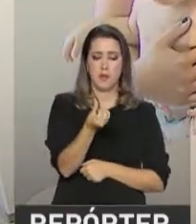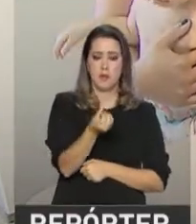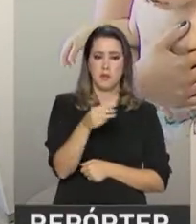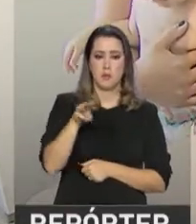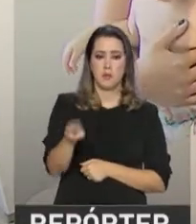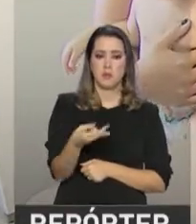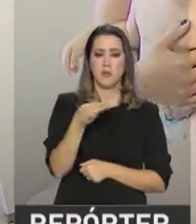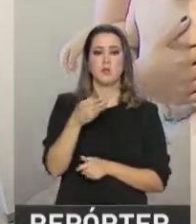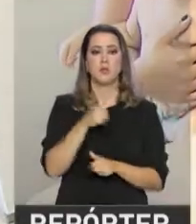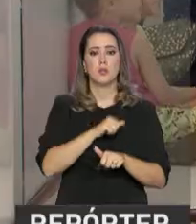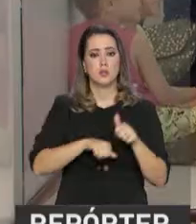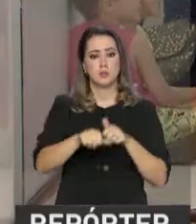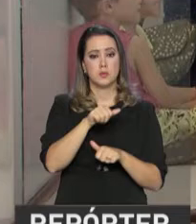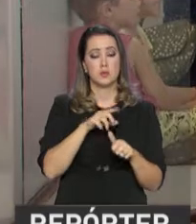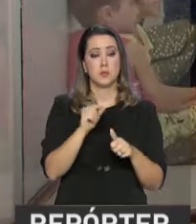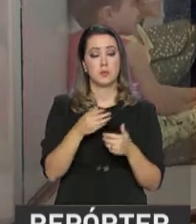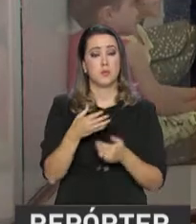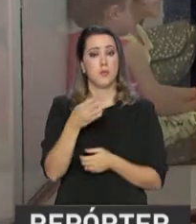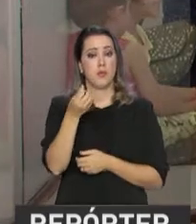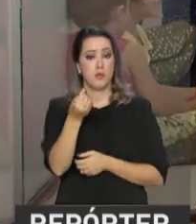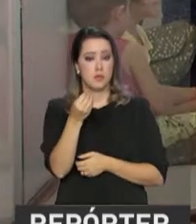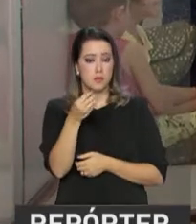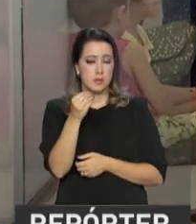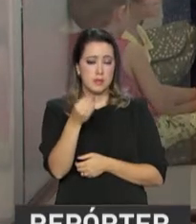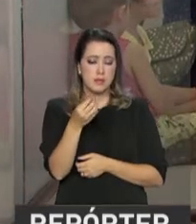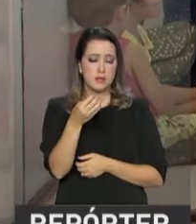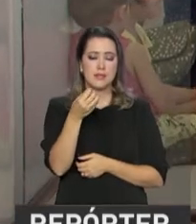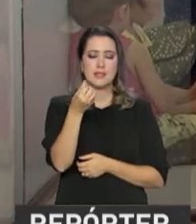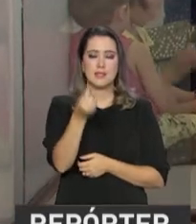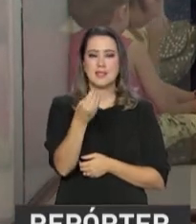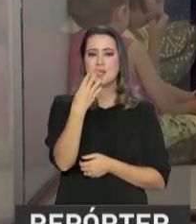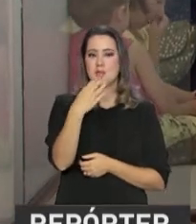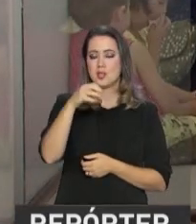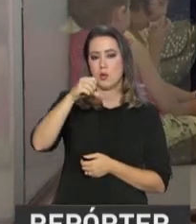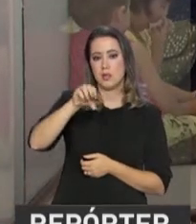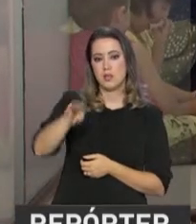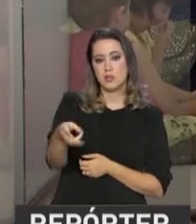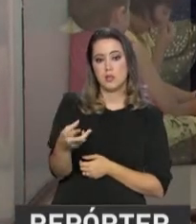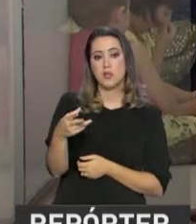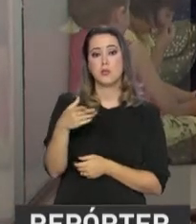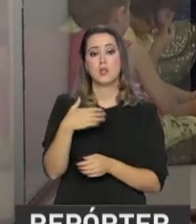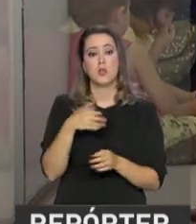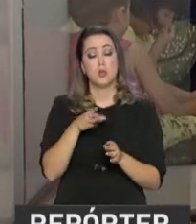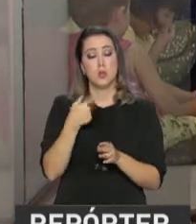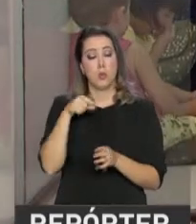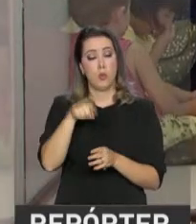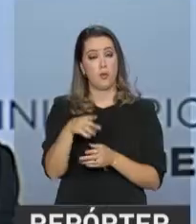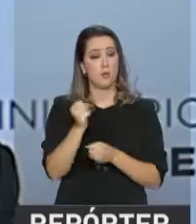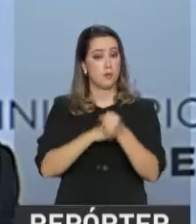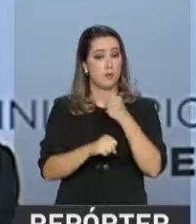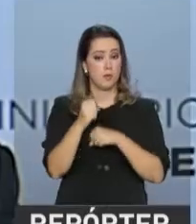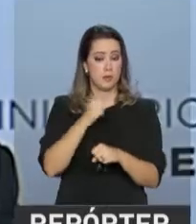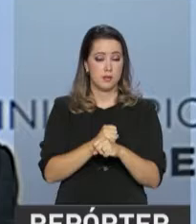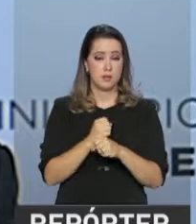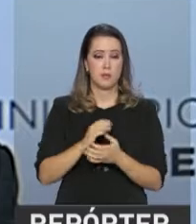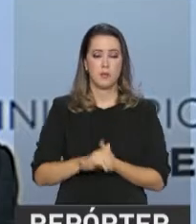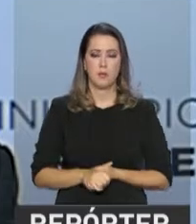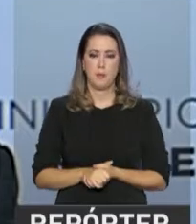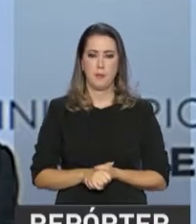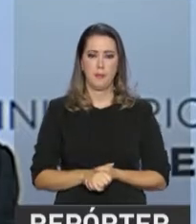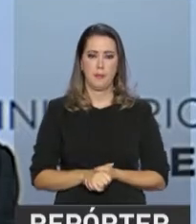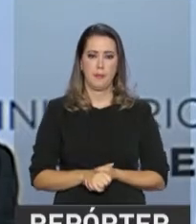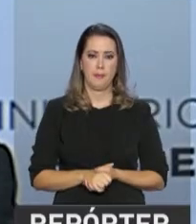em 2016 para 649 milhões de consultas no ano passado a resolutividade